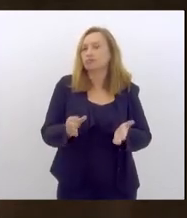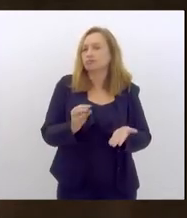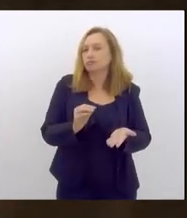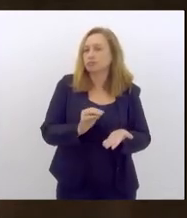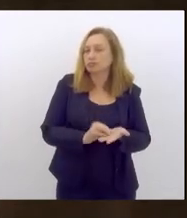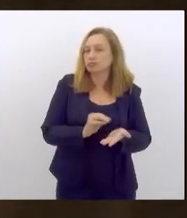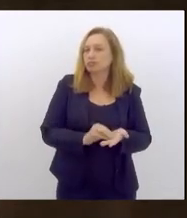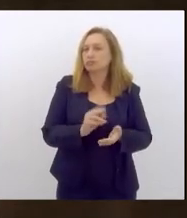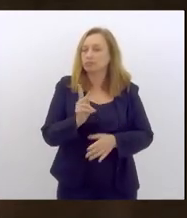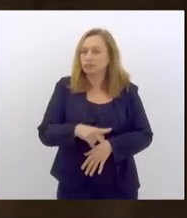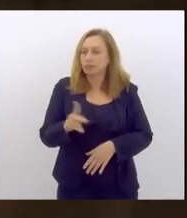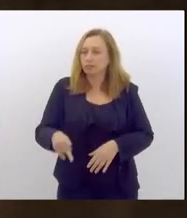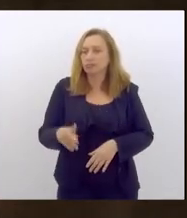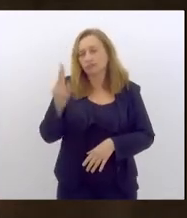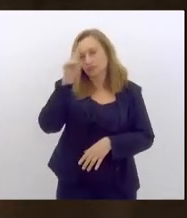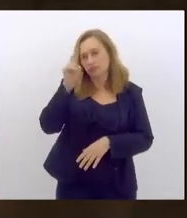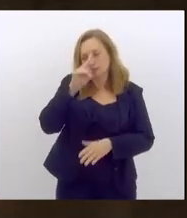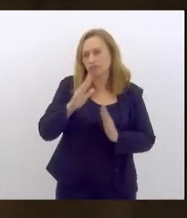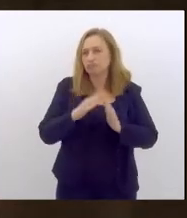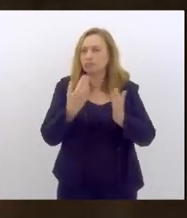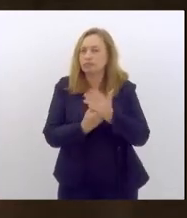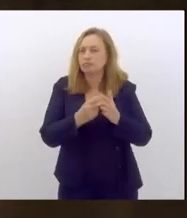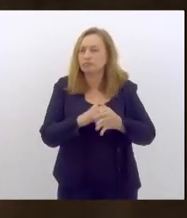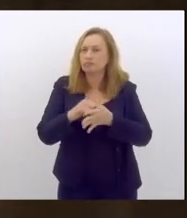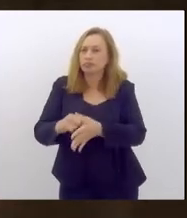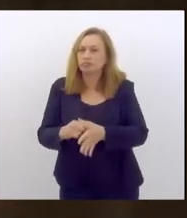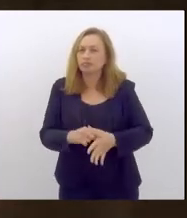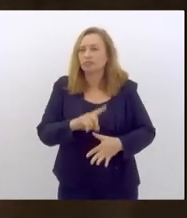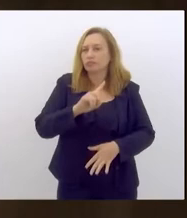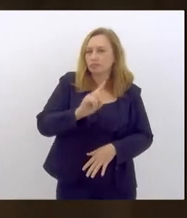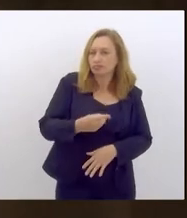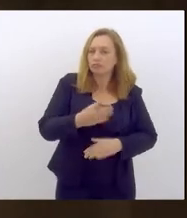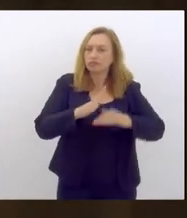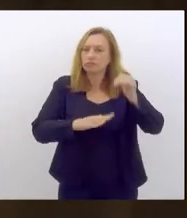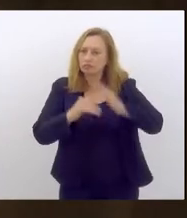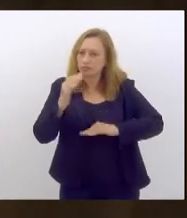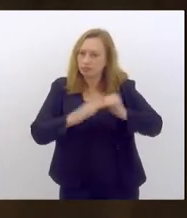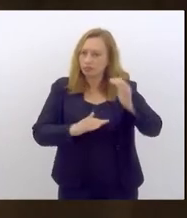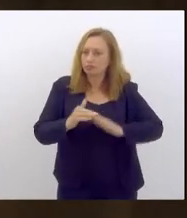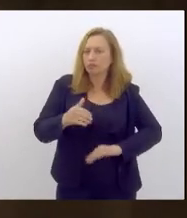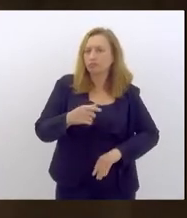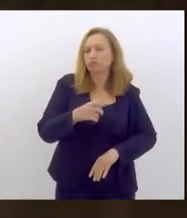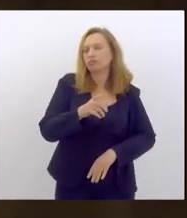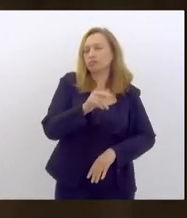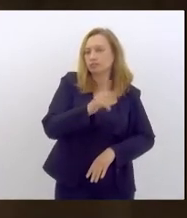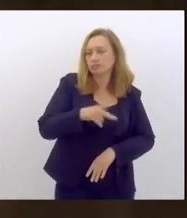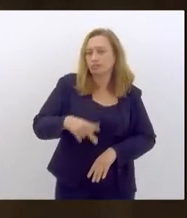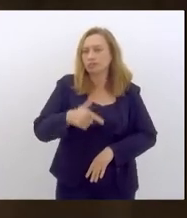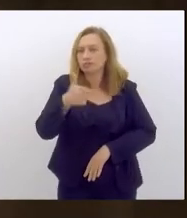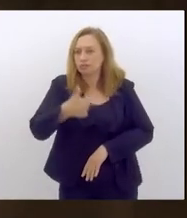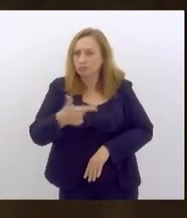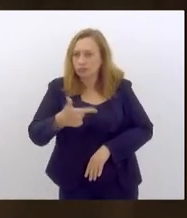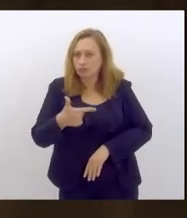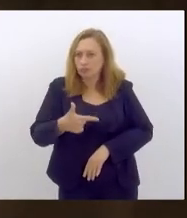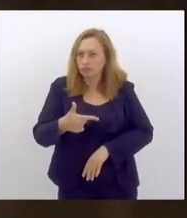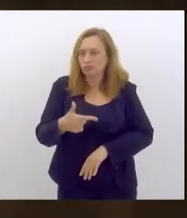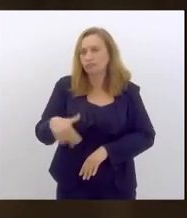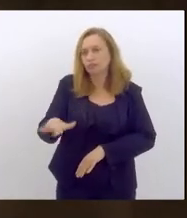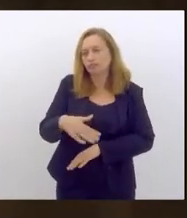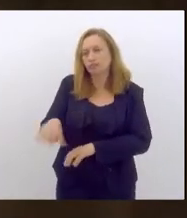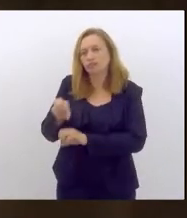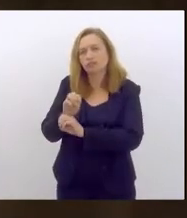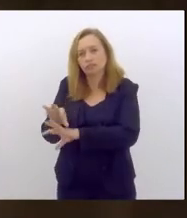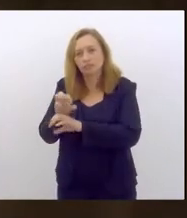Flávio Serafini lembrou hoje no Colégio de Líderes, tem cerca de 1.000 profissionais de educação DOC 2 na rede estadual de educação, que estão em